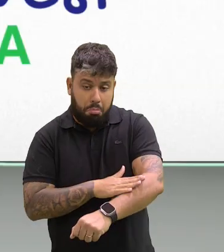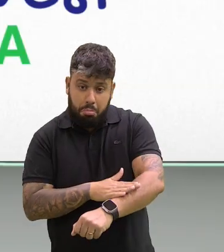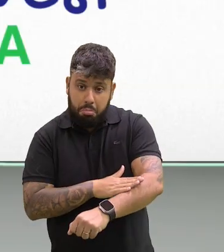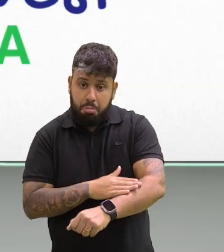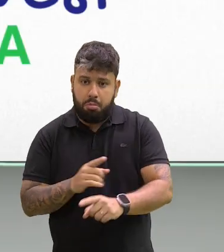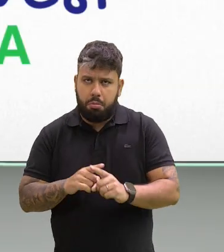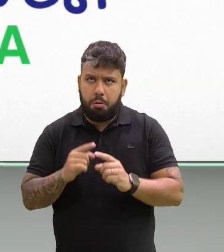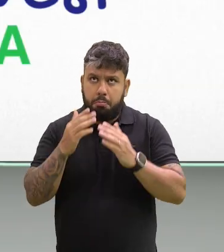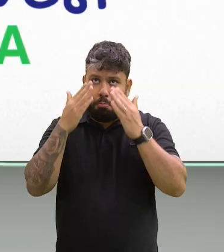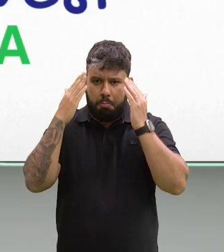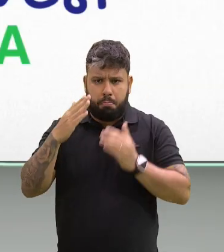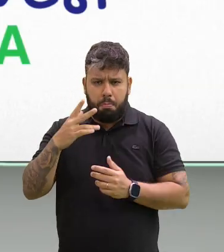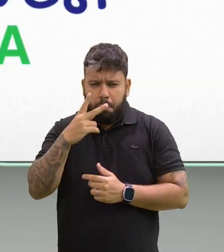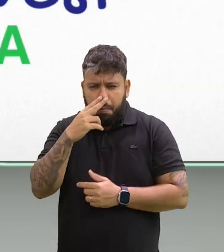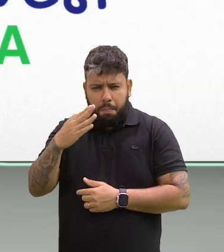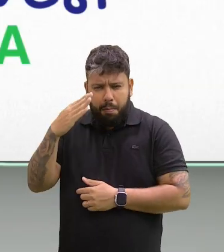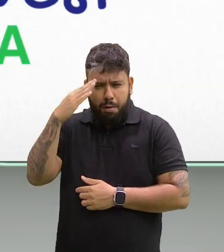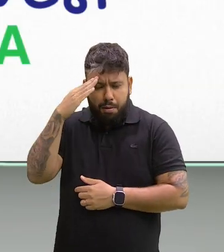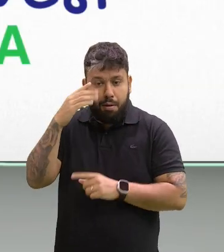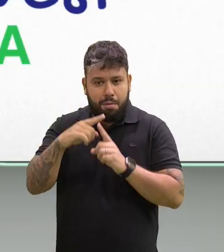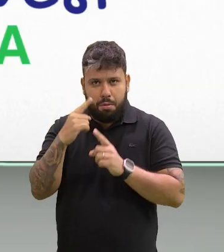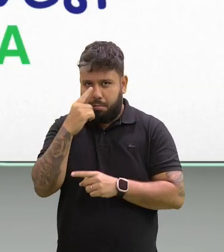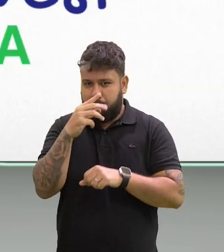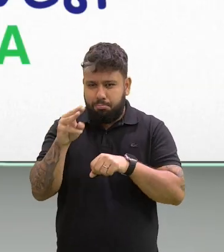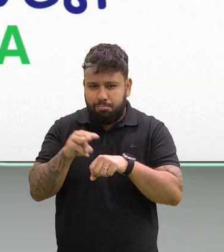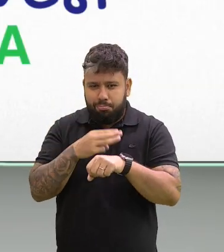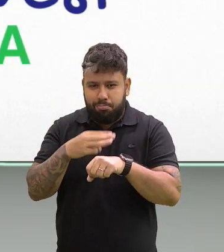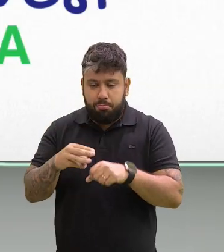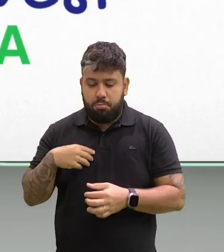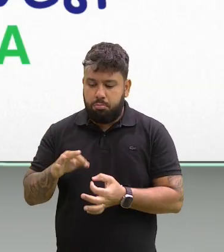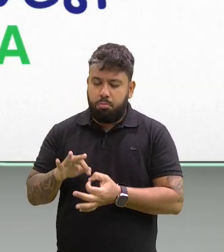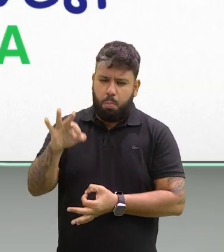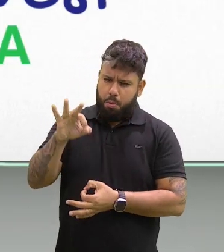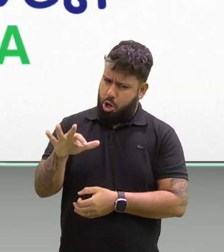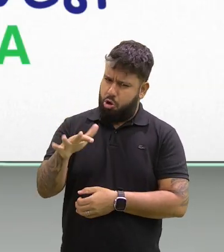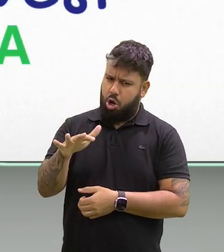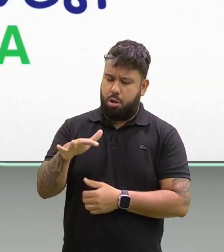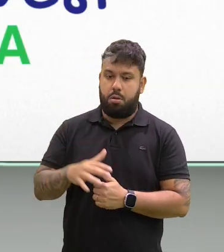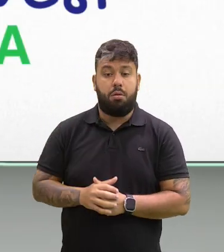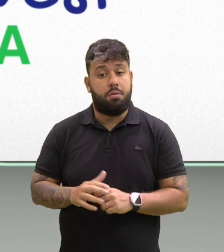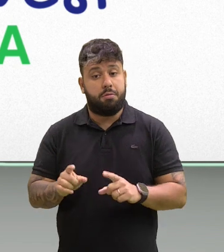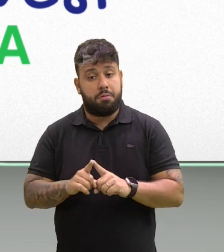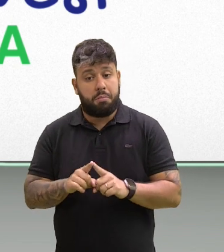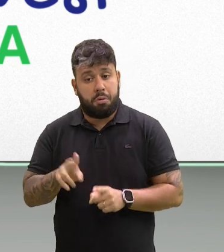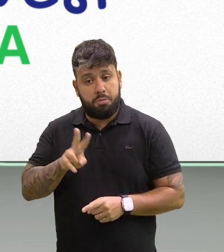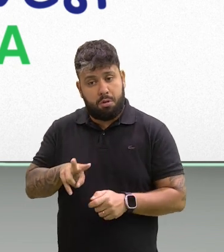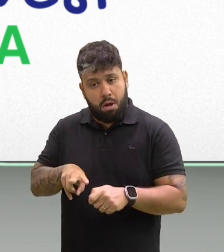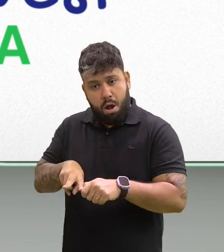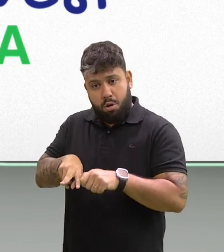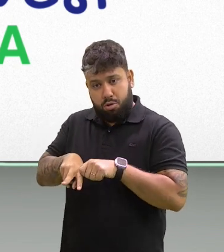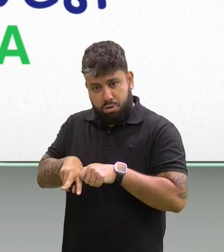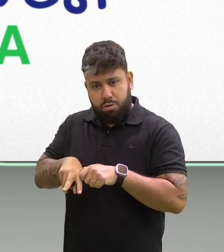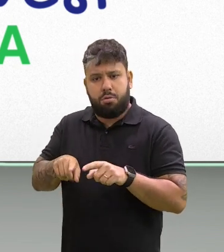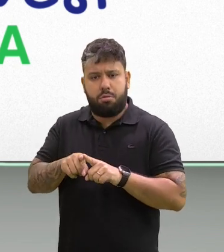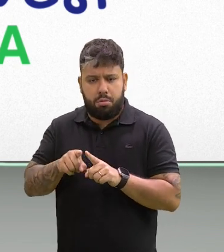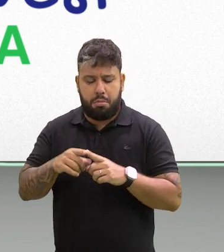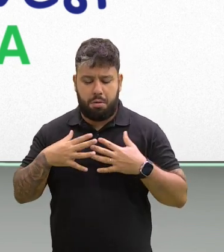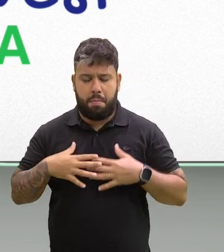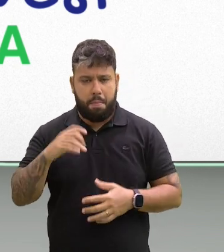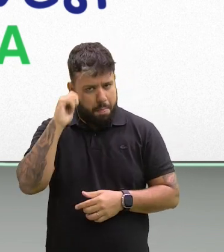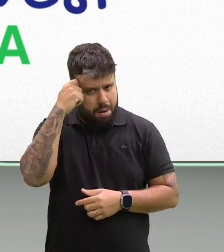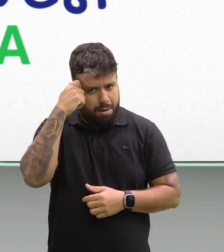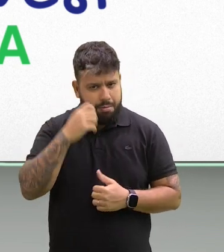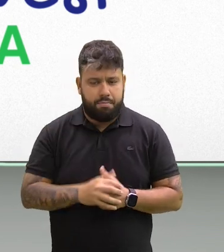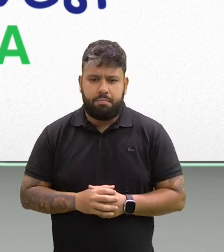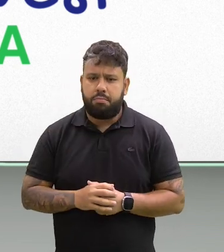corte de cabelo militar e olhos castanhos. Minha estatura é mediana. Estou trajando calça jeans e camisa preta.